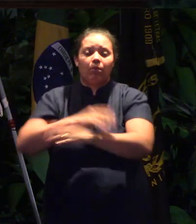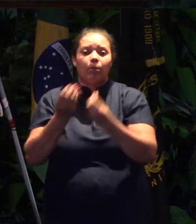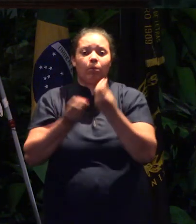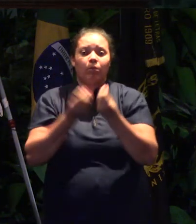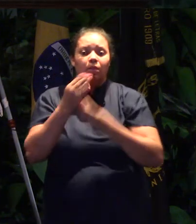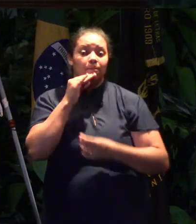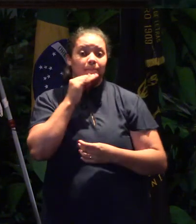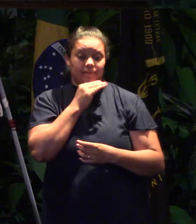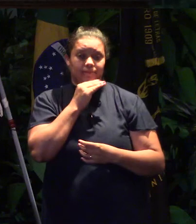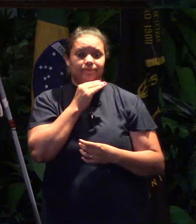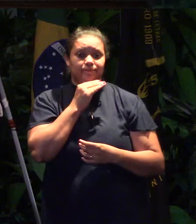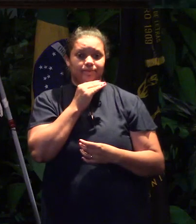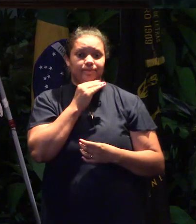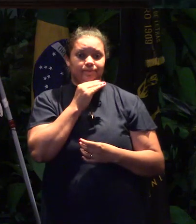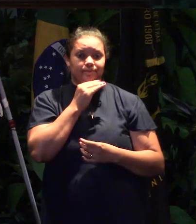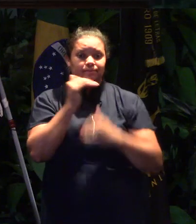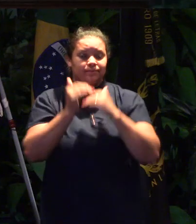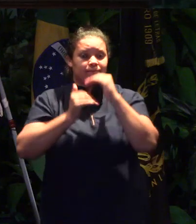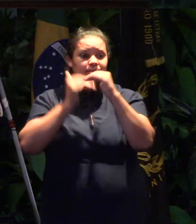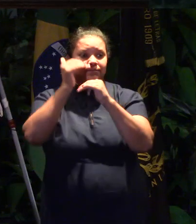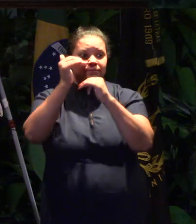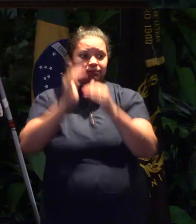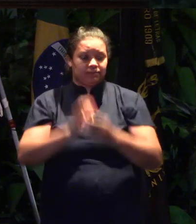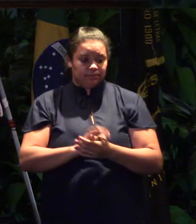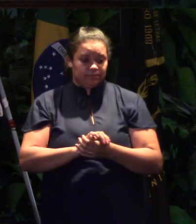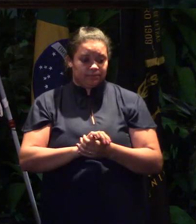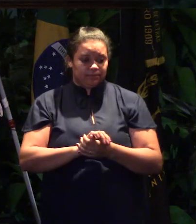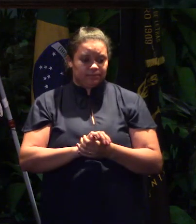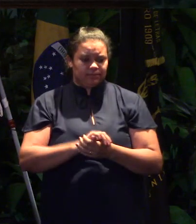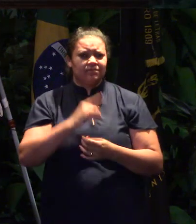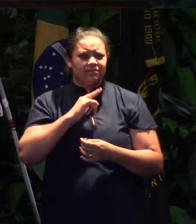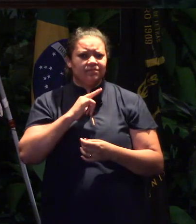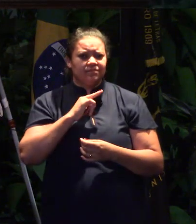percebe esse desenvolvimento, se é que existe?